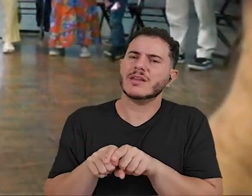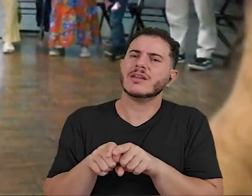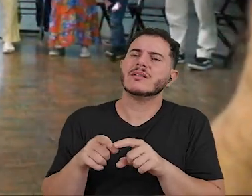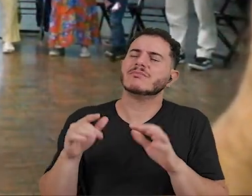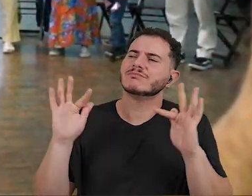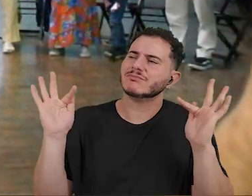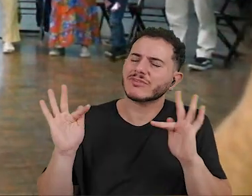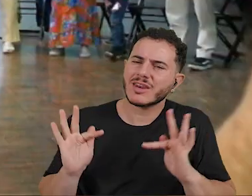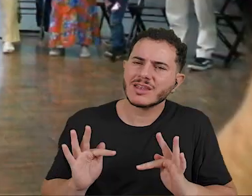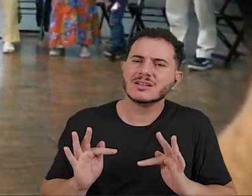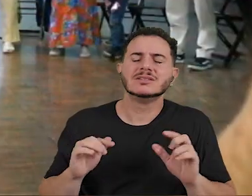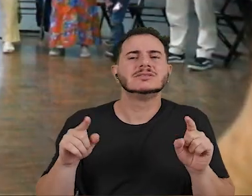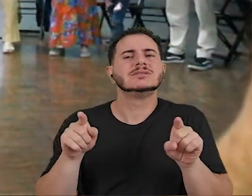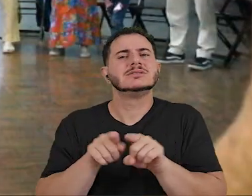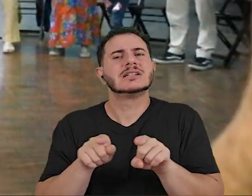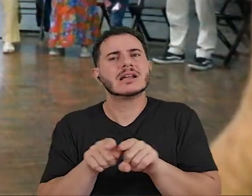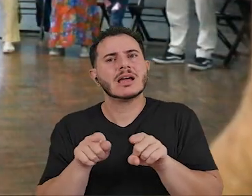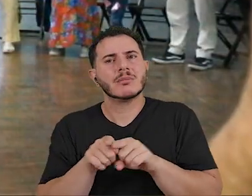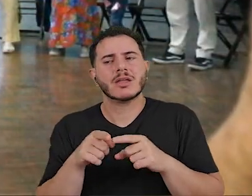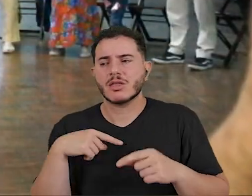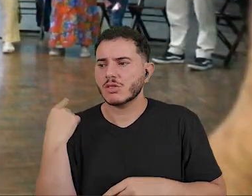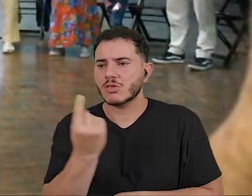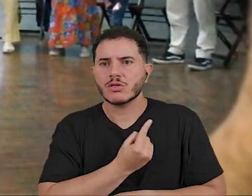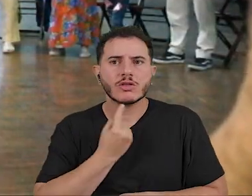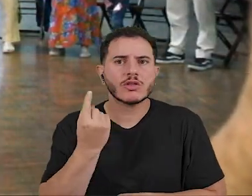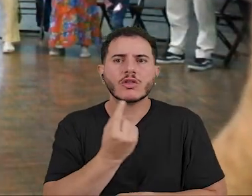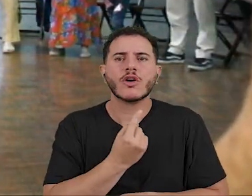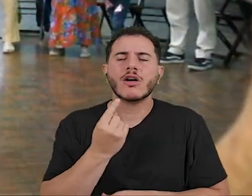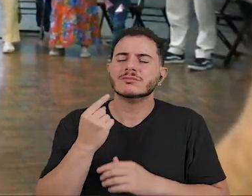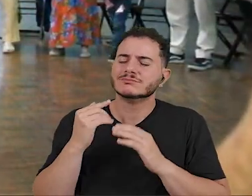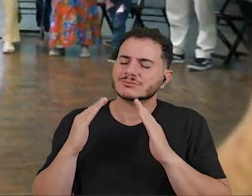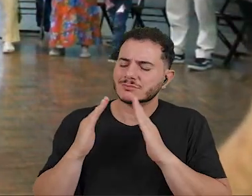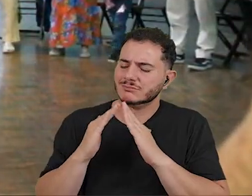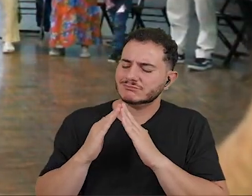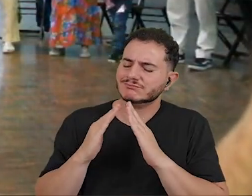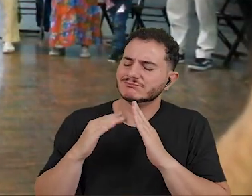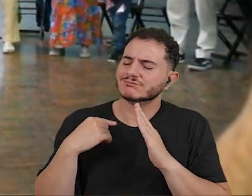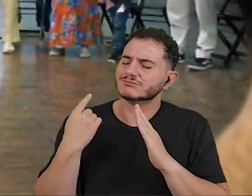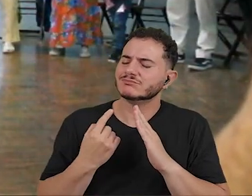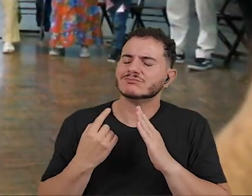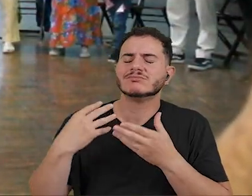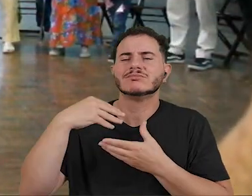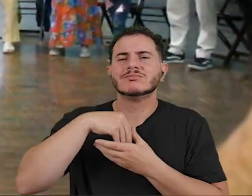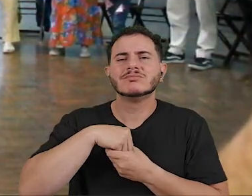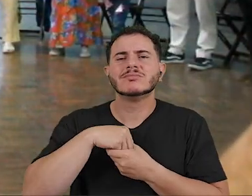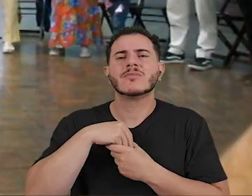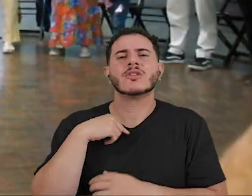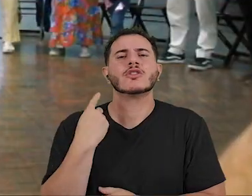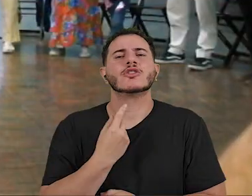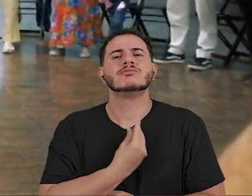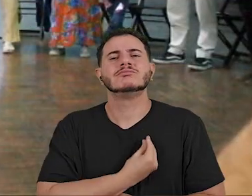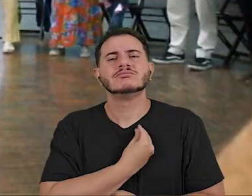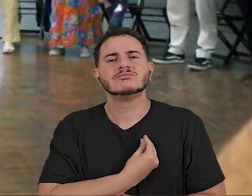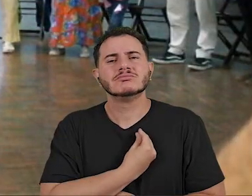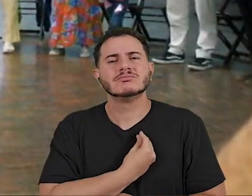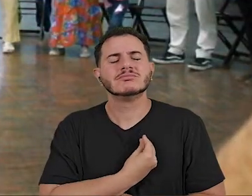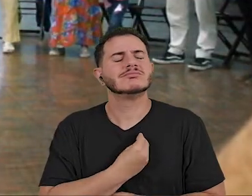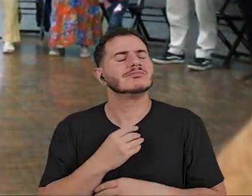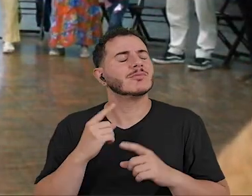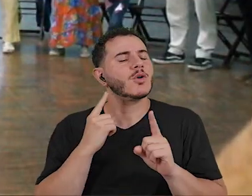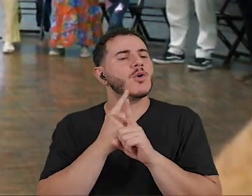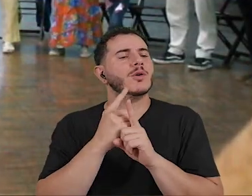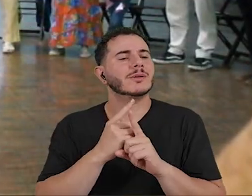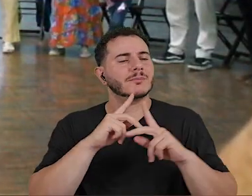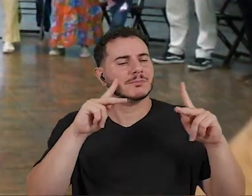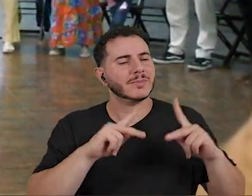lar, queira nós encontrar o nosso lar gozando de paz, felicidade. Certo, irmão? E vamos fechar